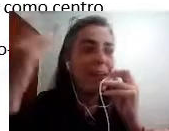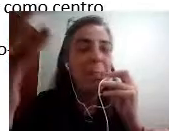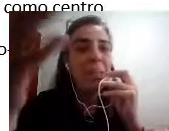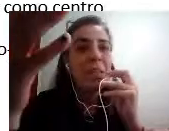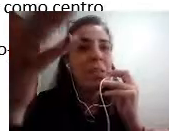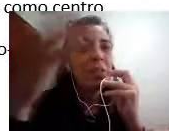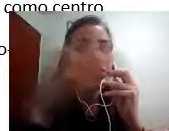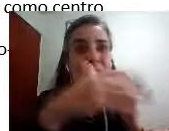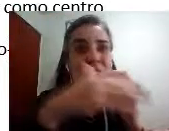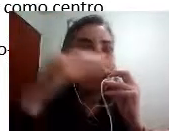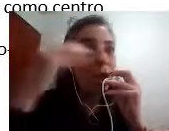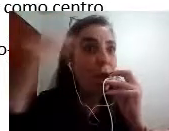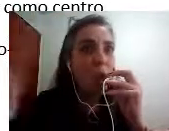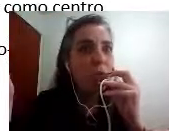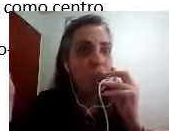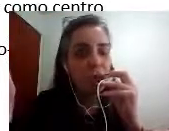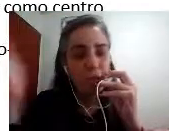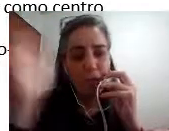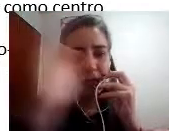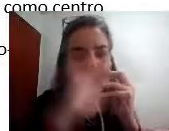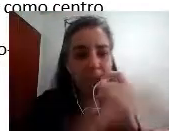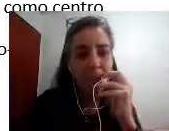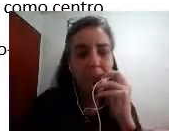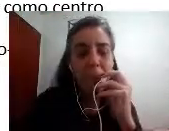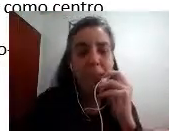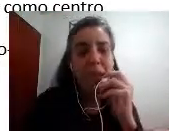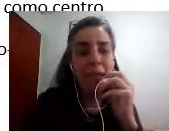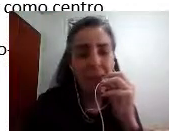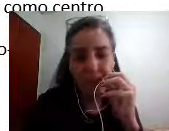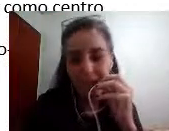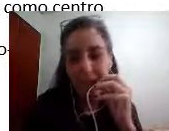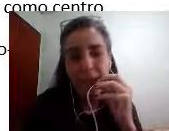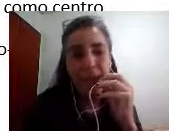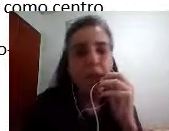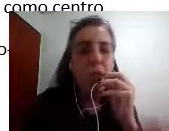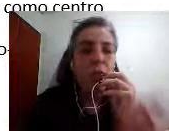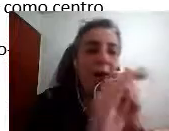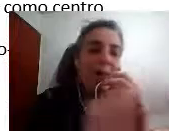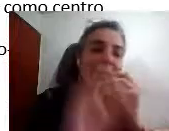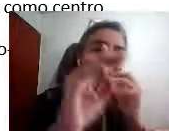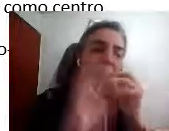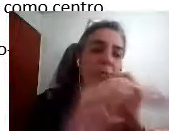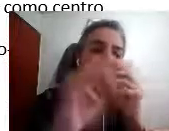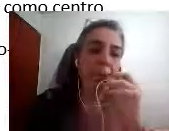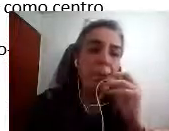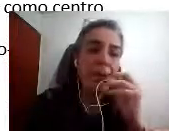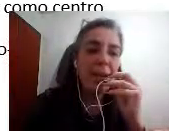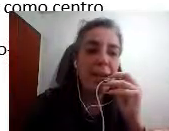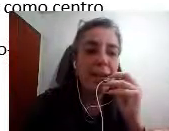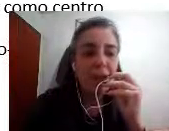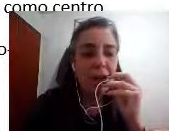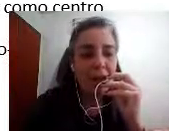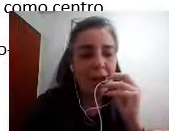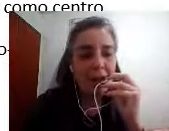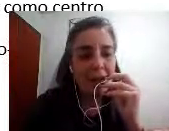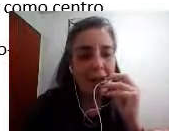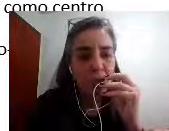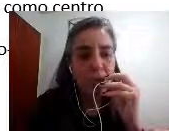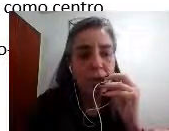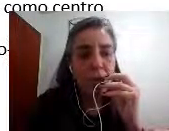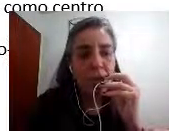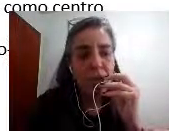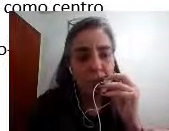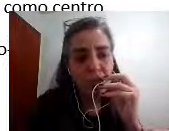física, né? Então, assim, não tem como ter dúvidas. Enfim, então aí temos uma primeira característica, o